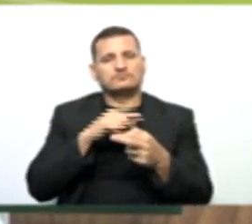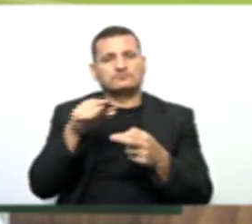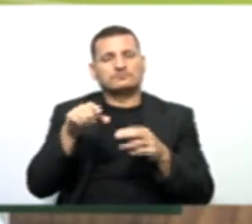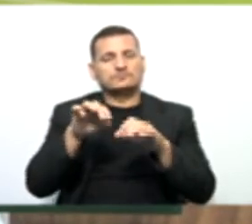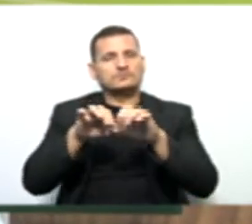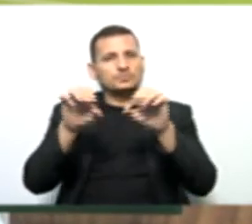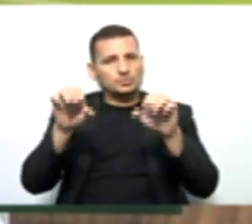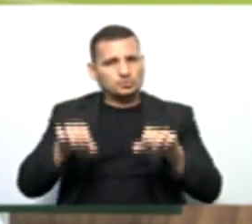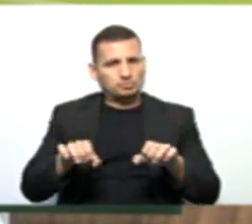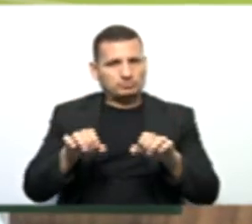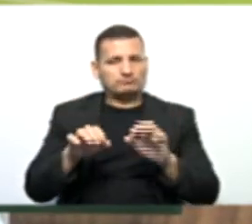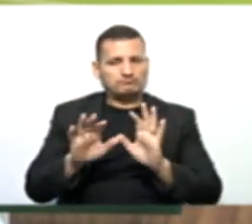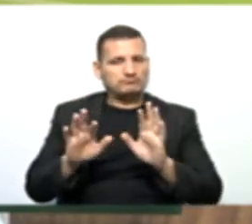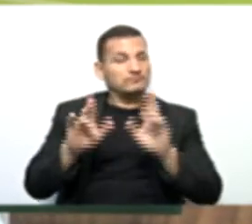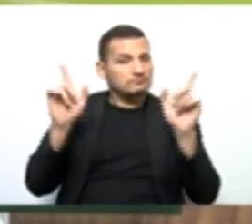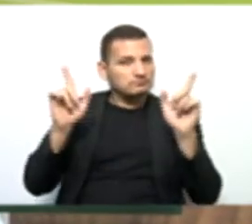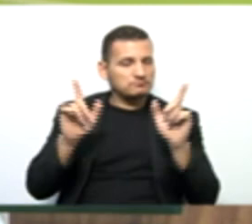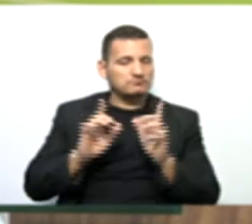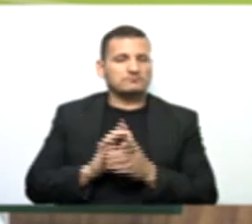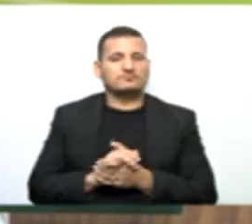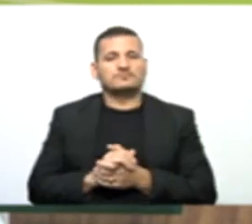forma incomum, vamos dizer assim.